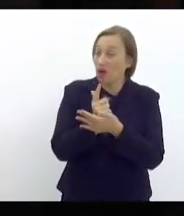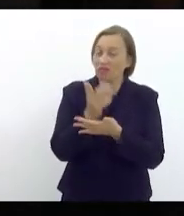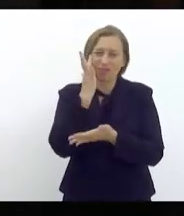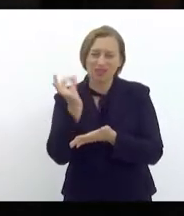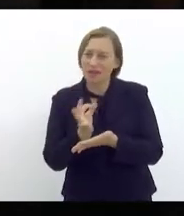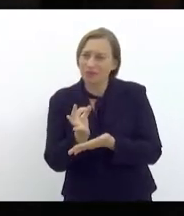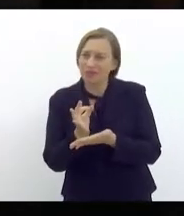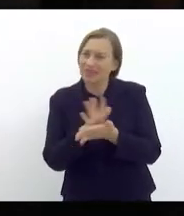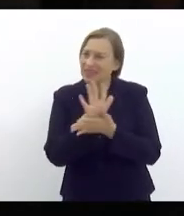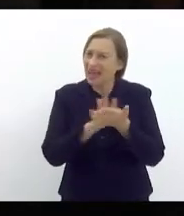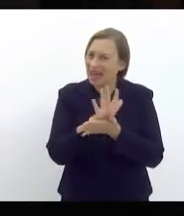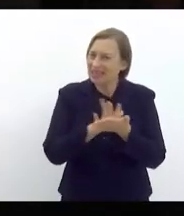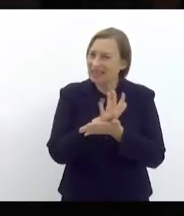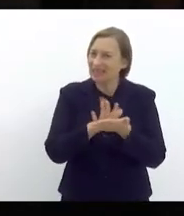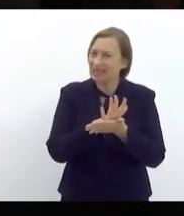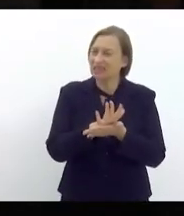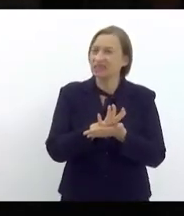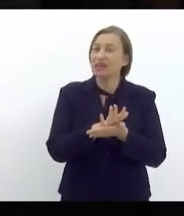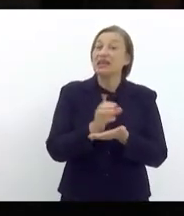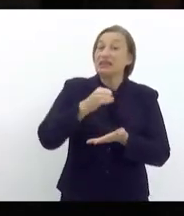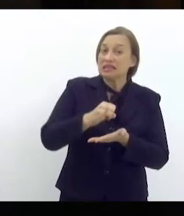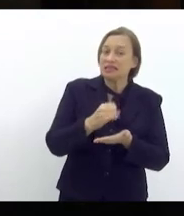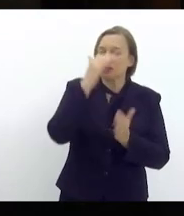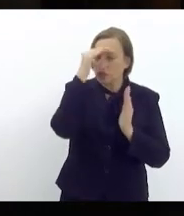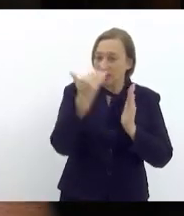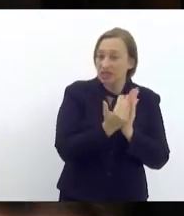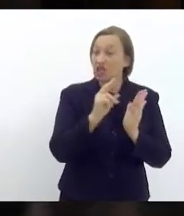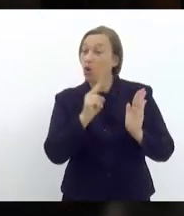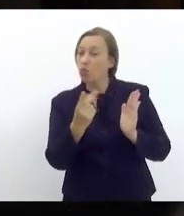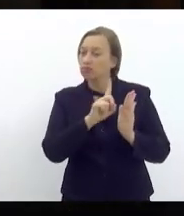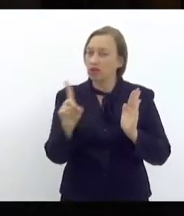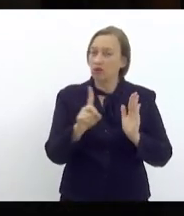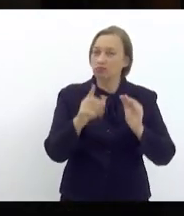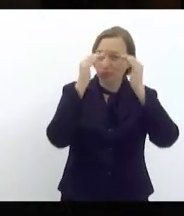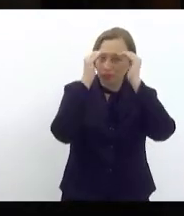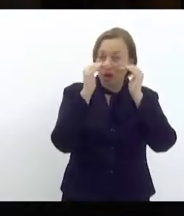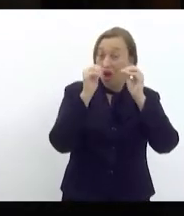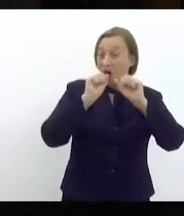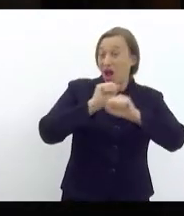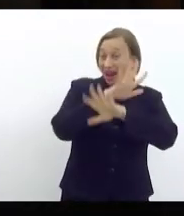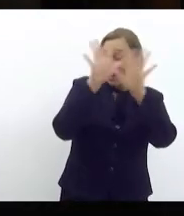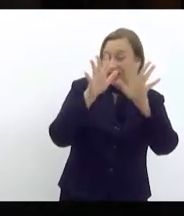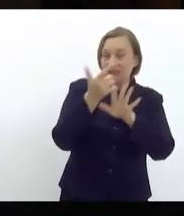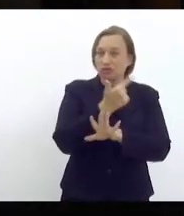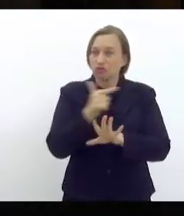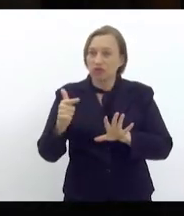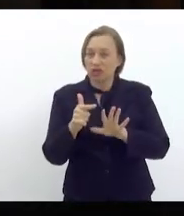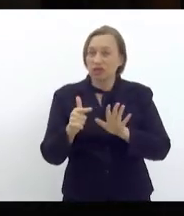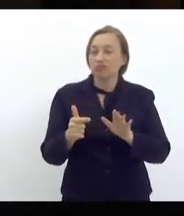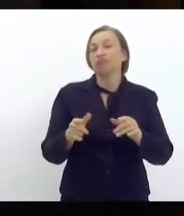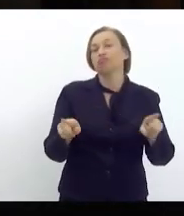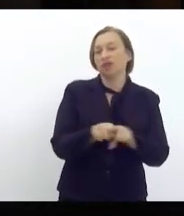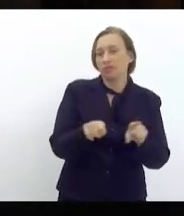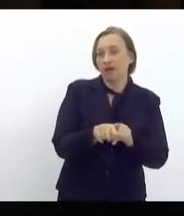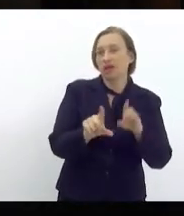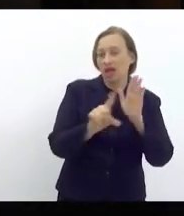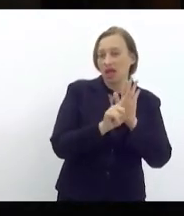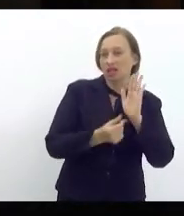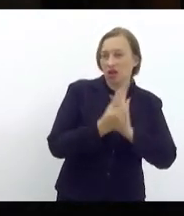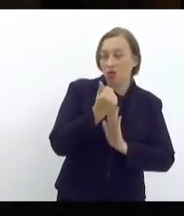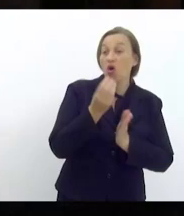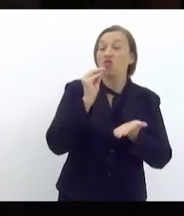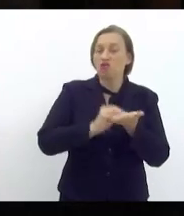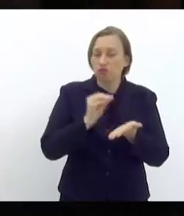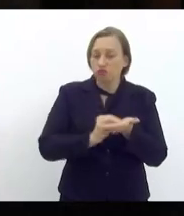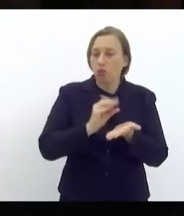se as contrapartidas estão sendo adotadas porque a gente não tem transparência nem na própria LDO faltou